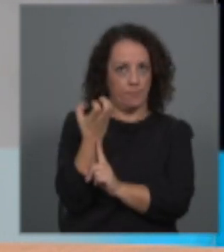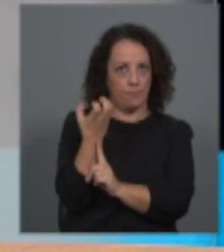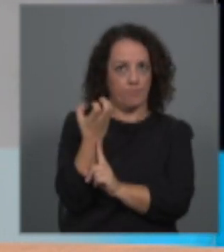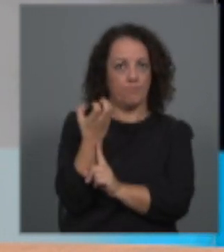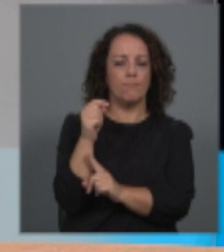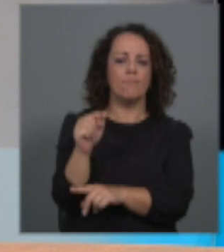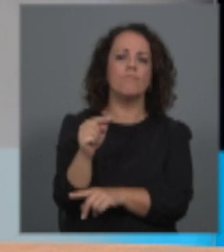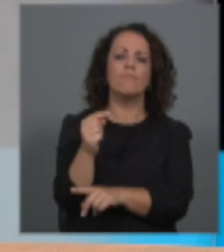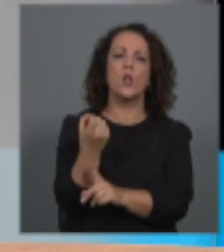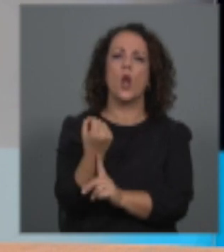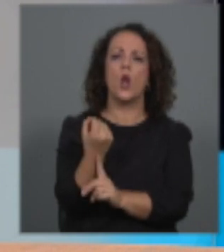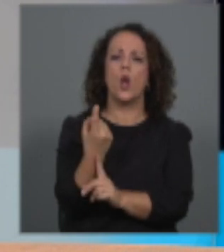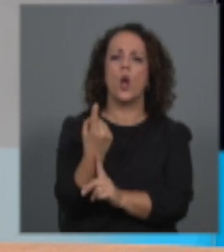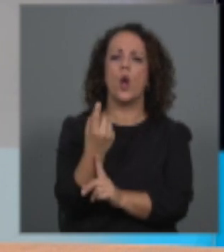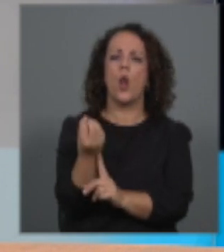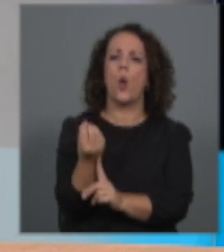cheia de